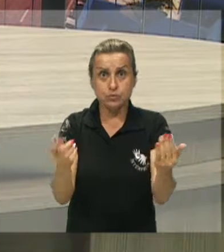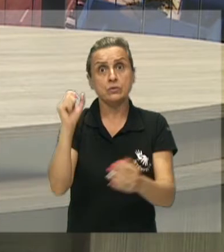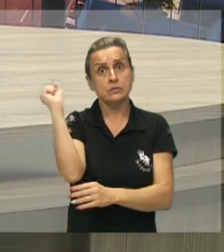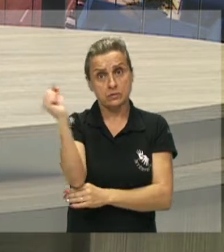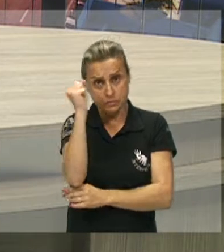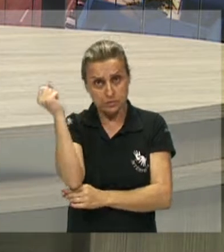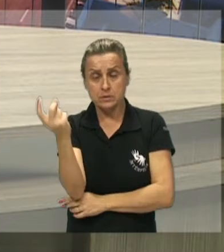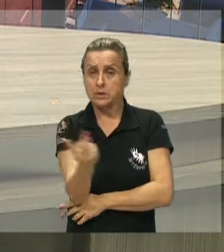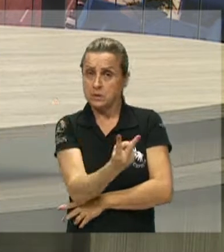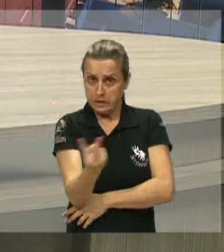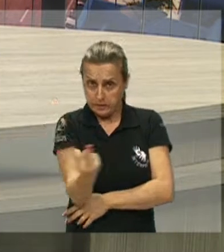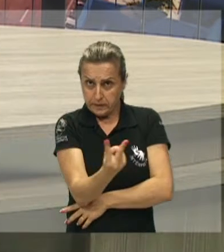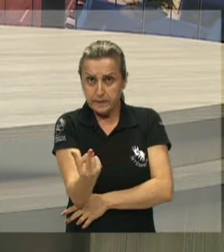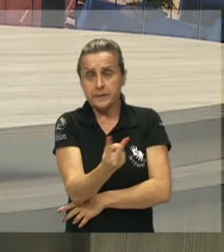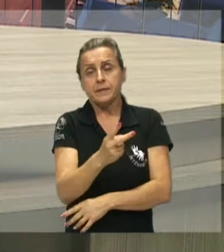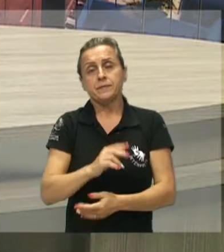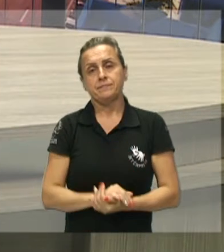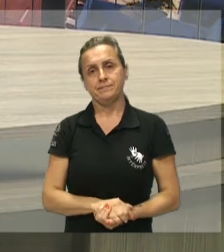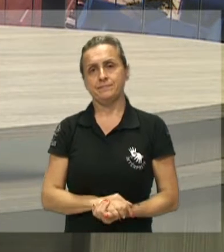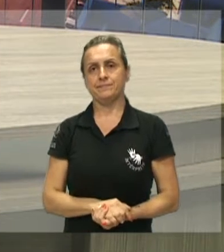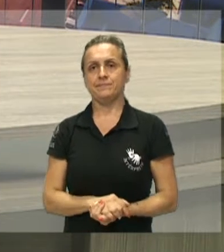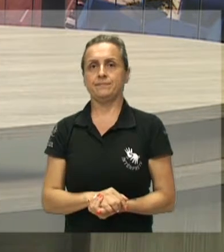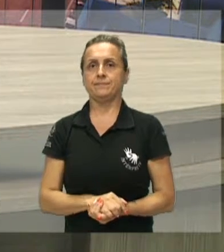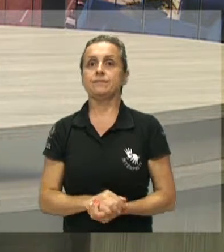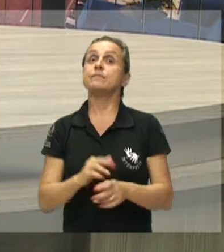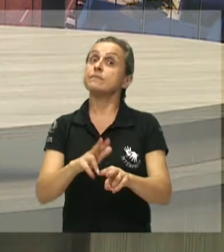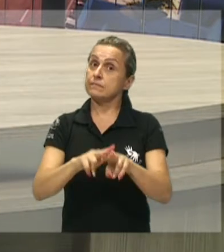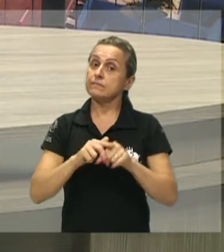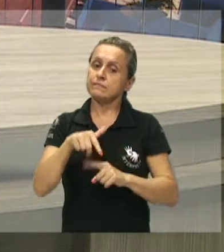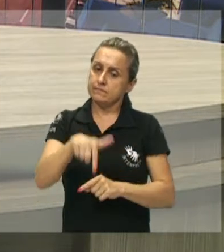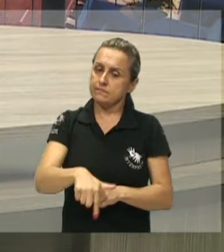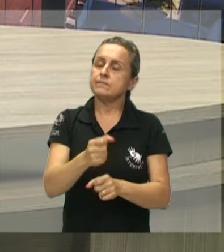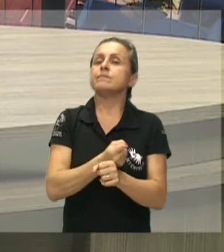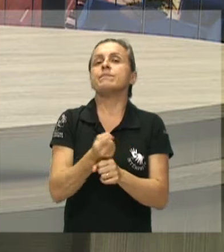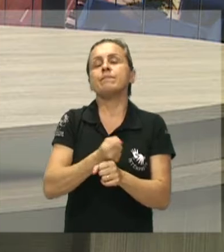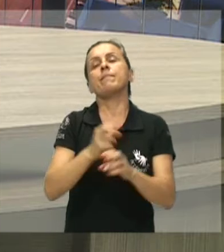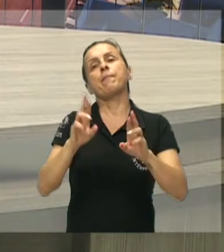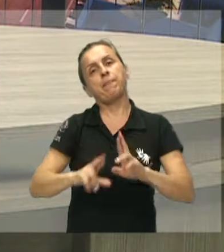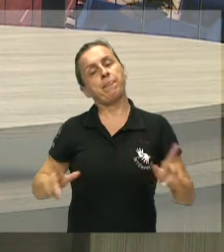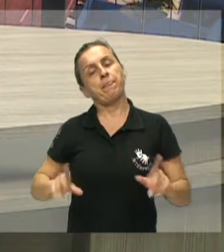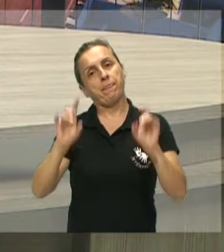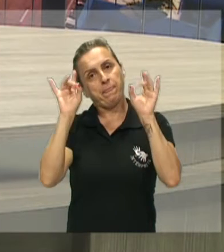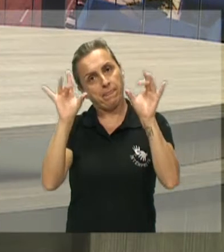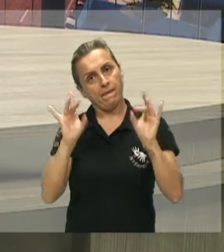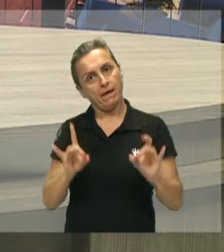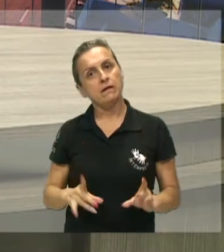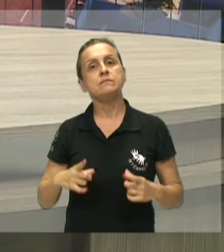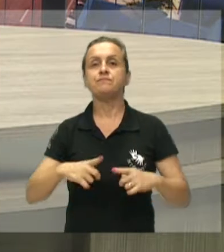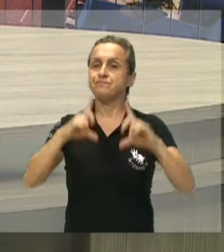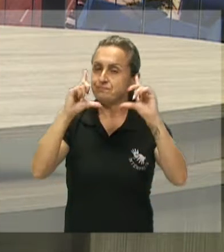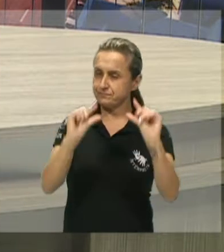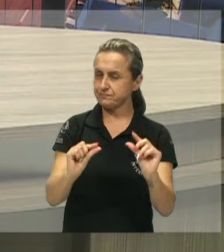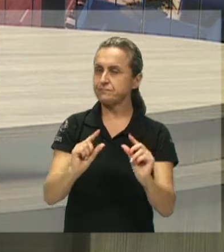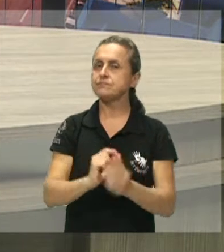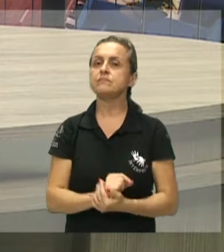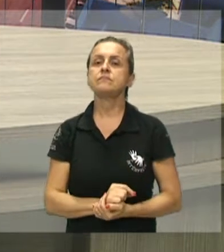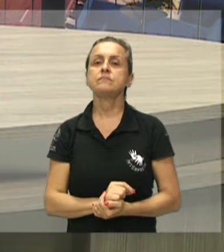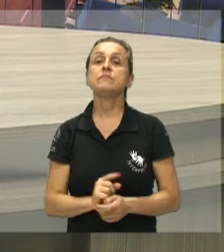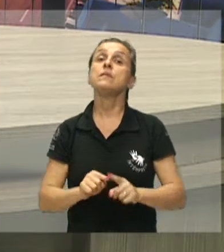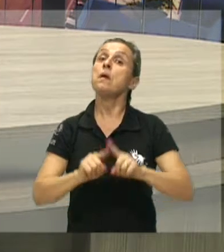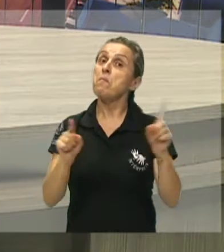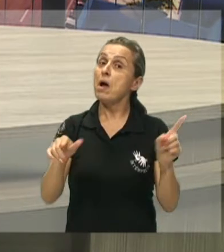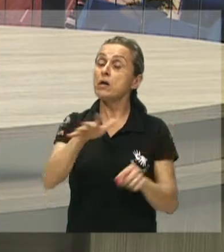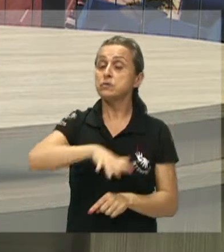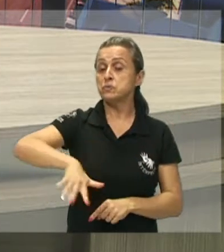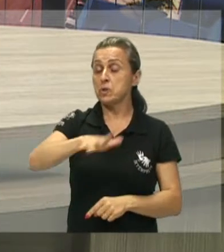né? Então, de fato, isso teve prejuízo esse ano, como a gente discorreu no início, mas todos os